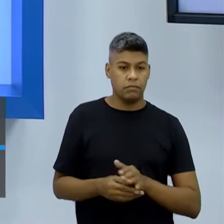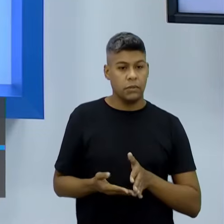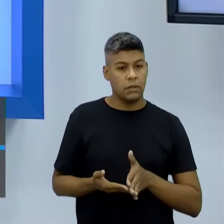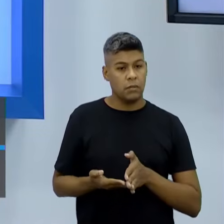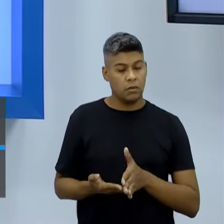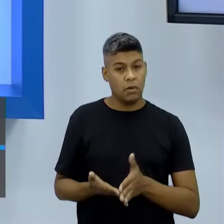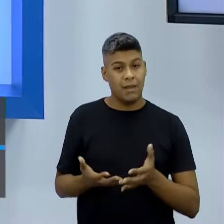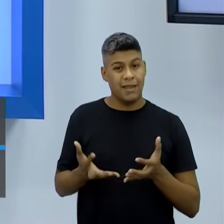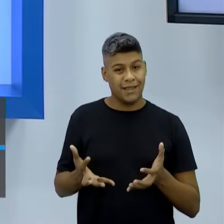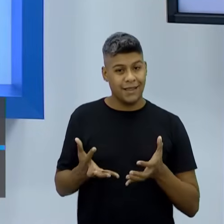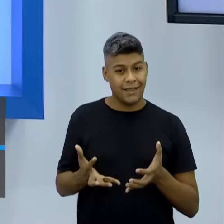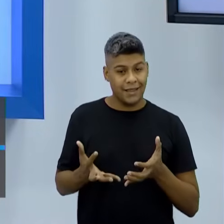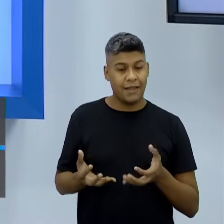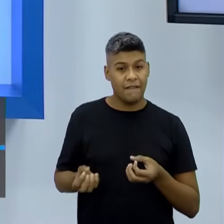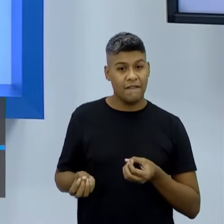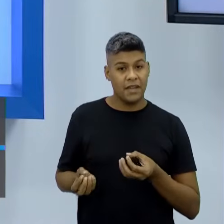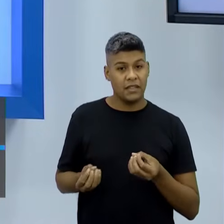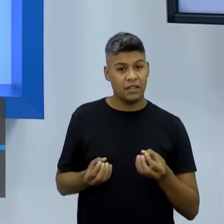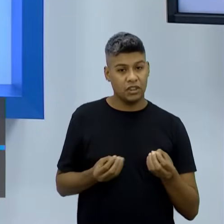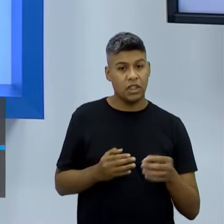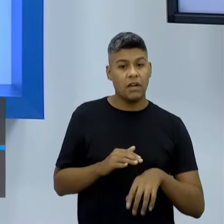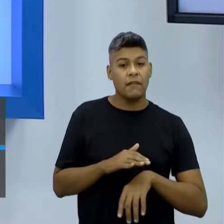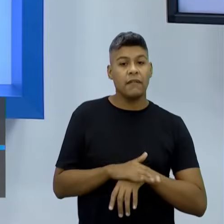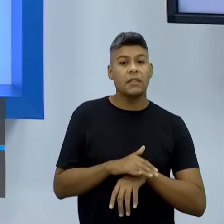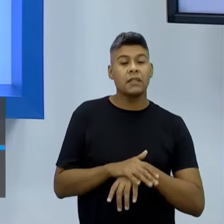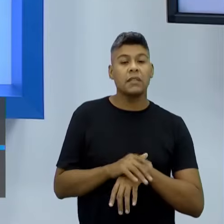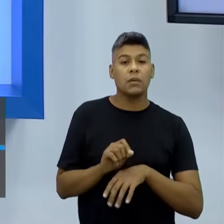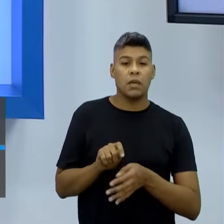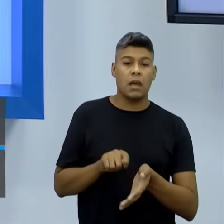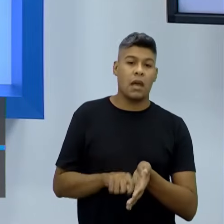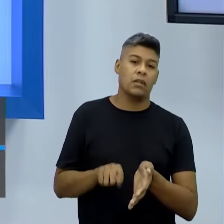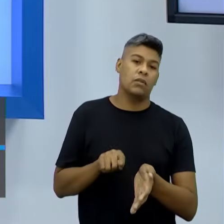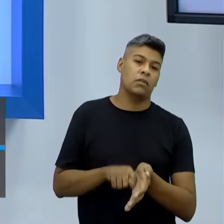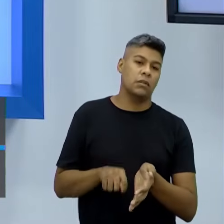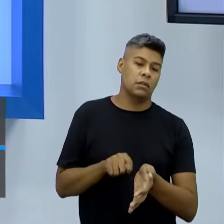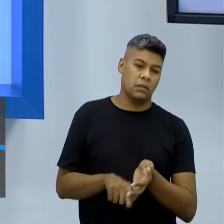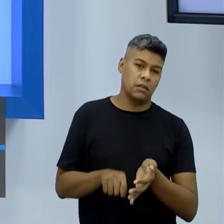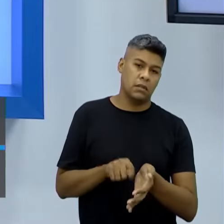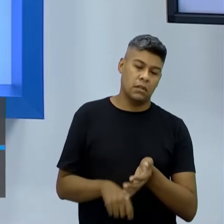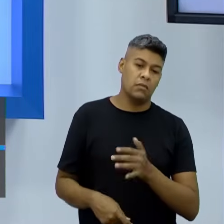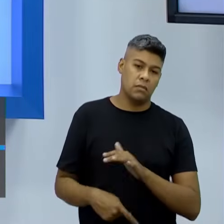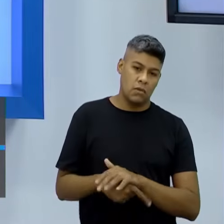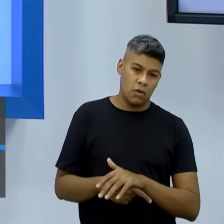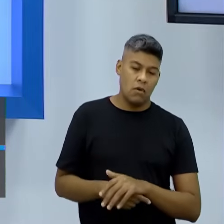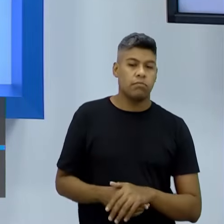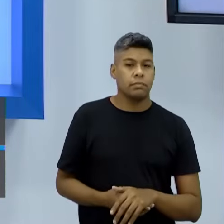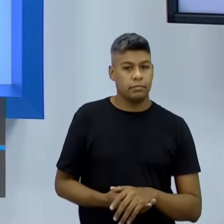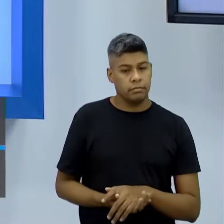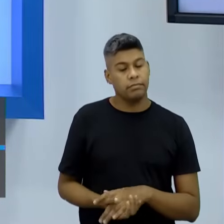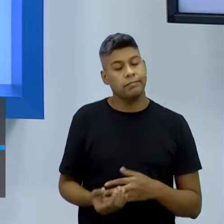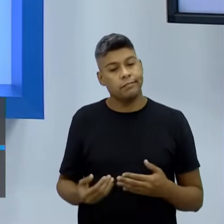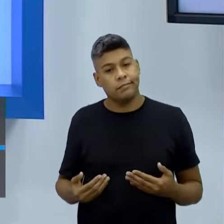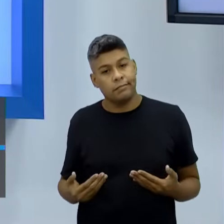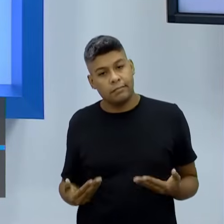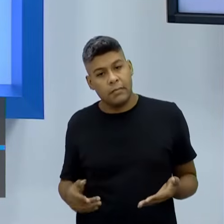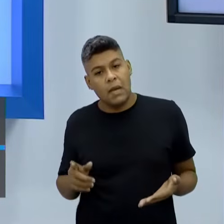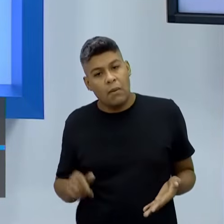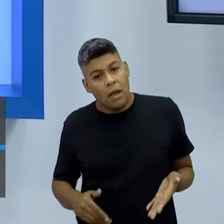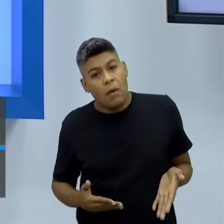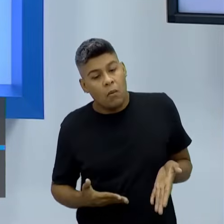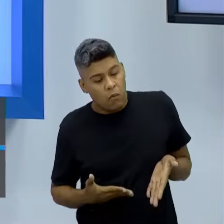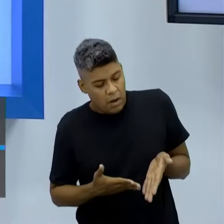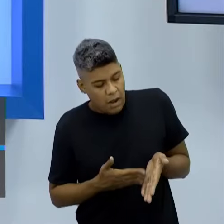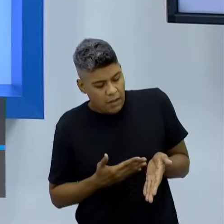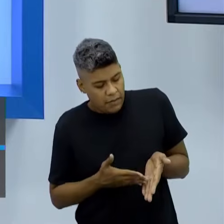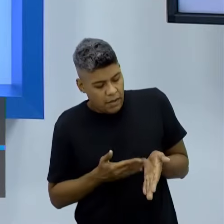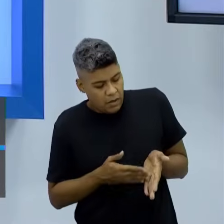e que viajavam nessas embarcações, faziam então essas anotações nesse caderno. Então para eles era um caderno